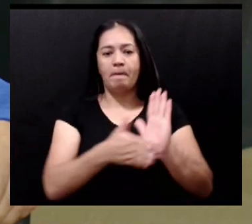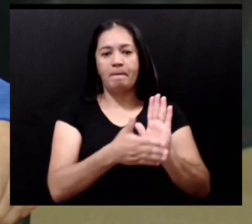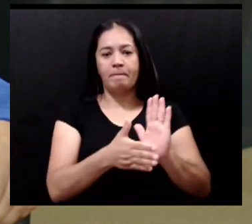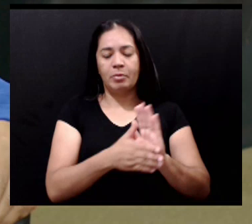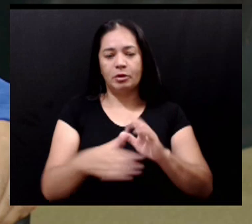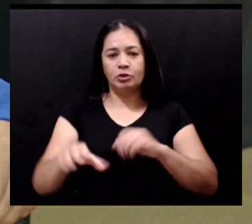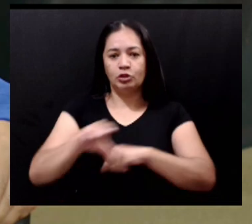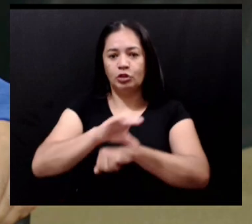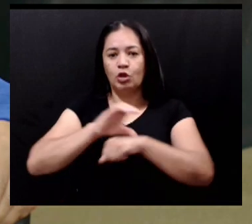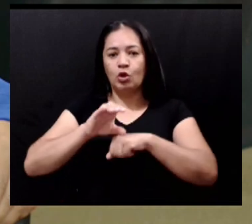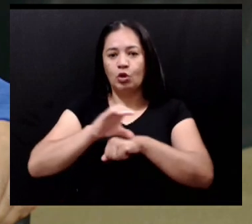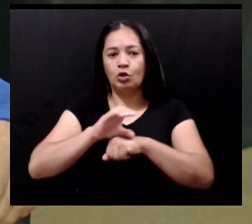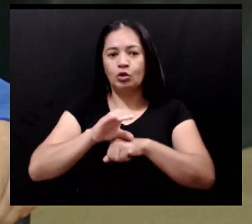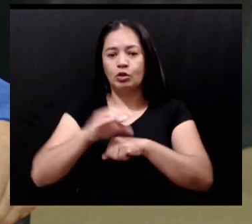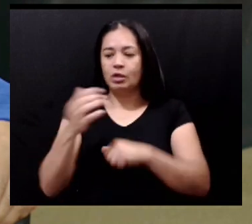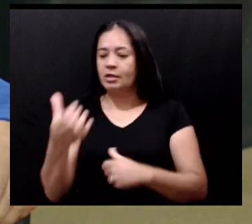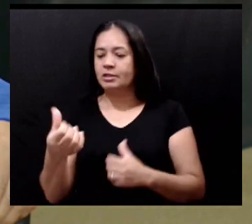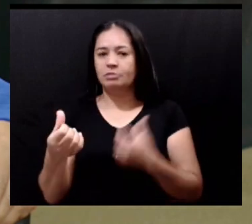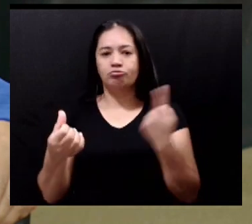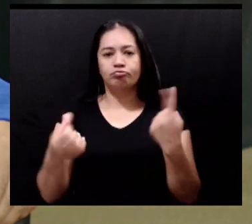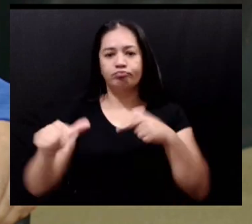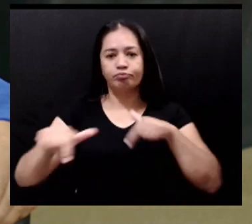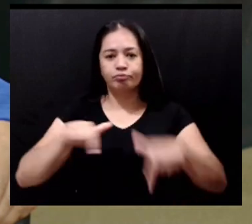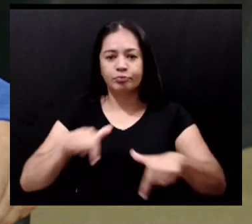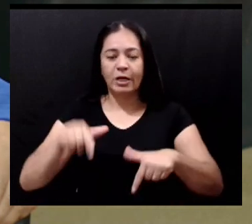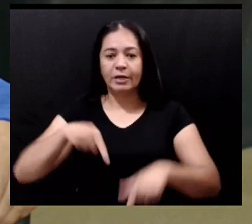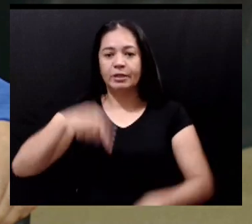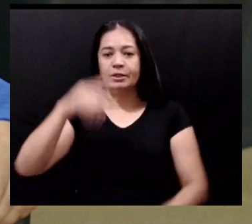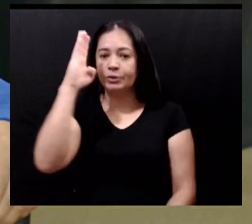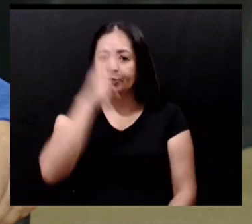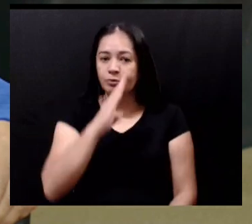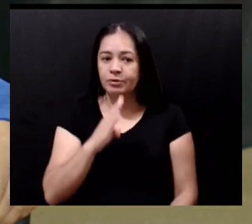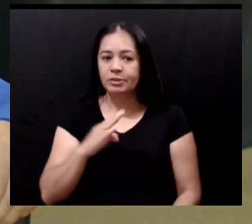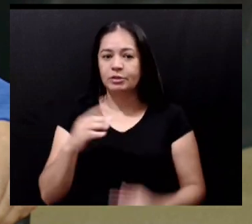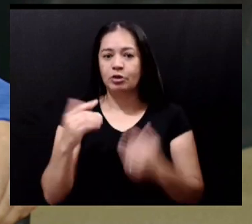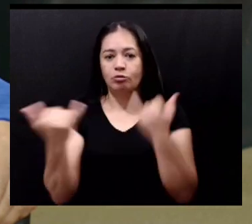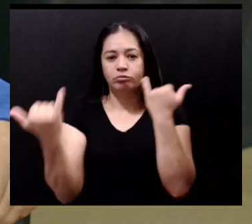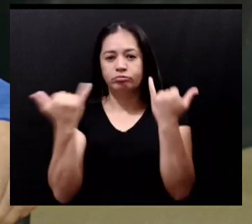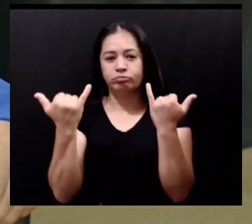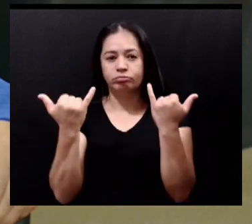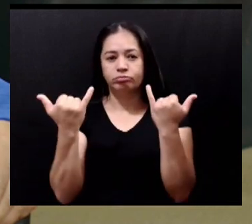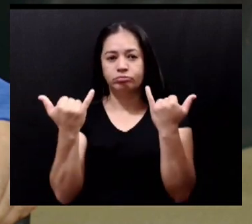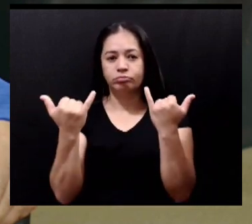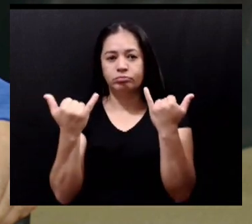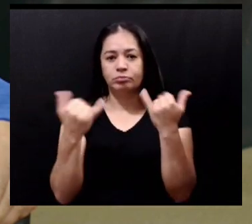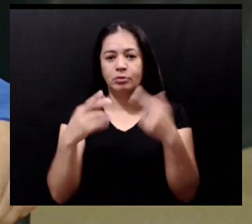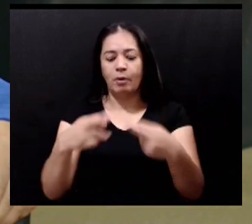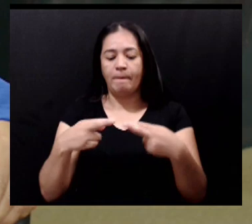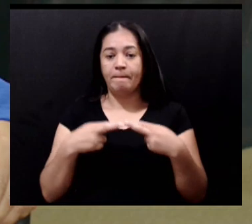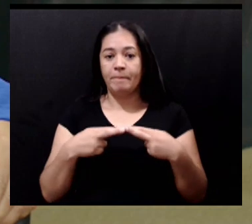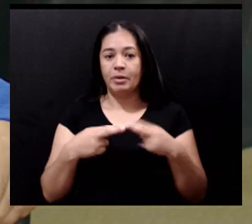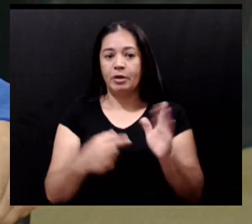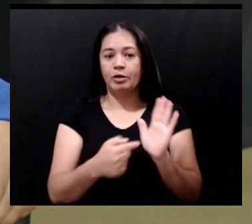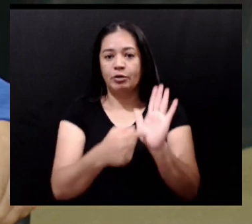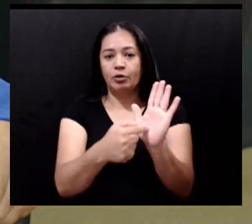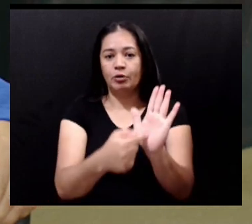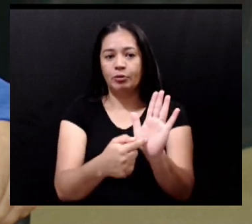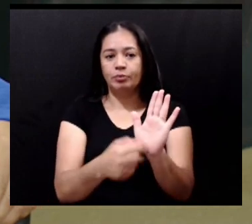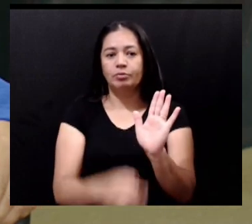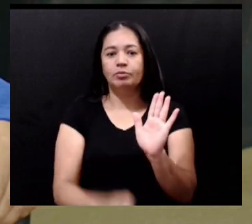fim da escala 6 por 1 no Brasil. Segundo os dados apresentados pelo requerimento que criou a Frente Parlamentar,